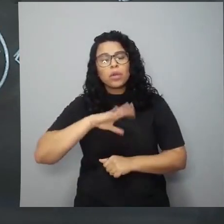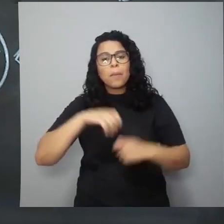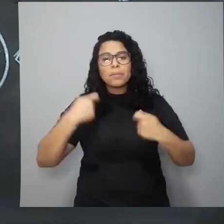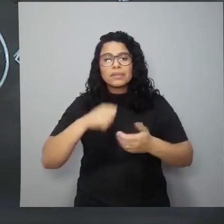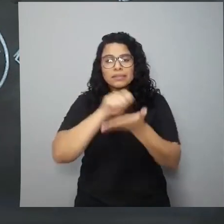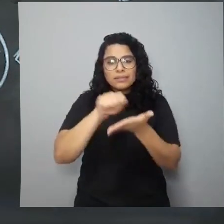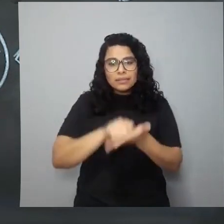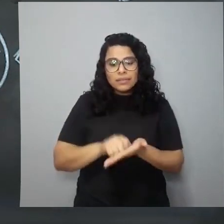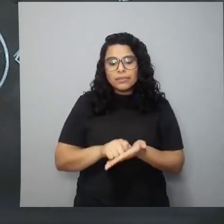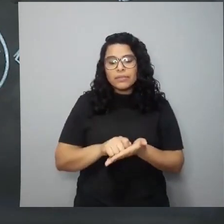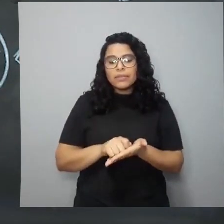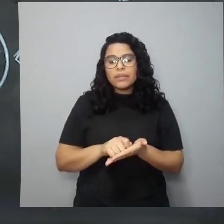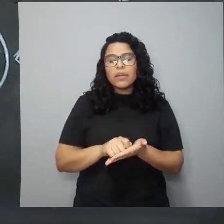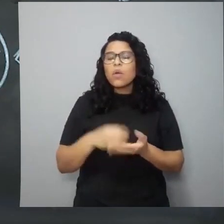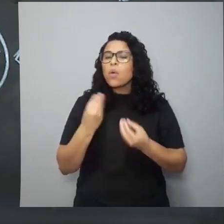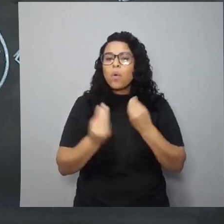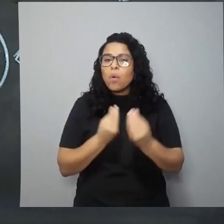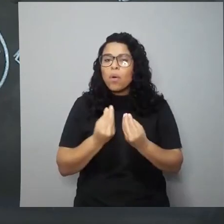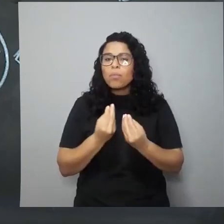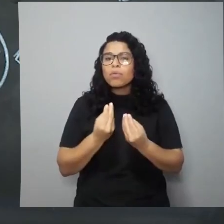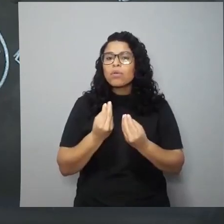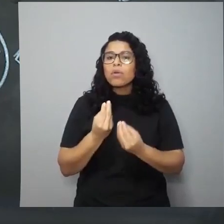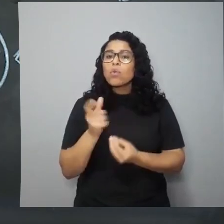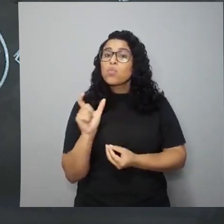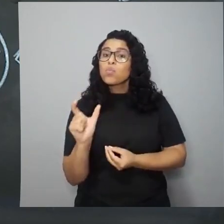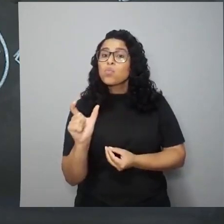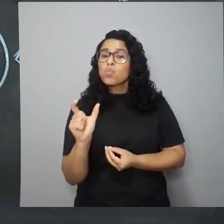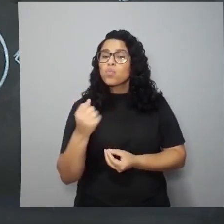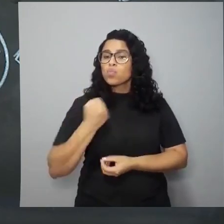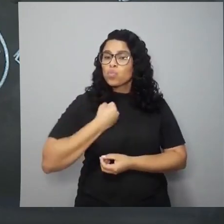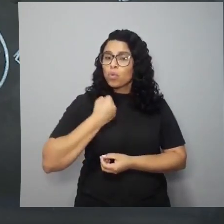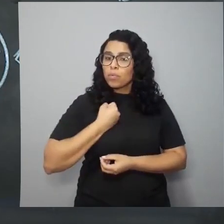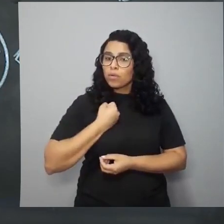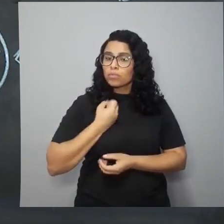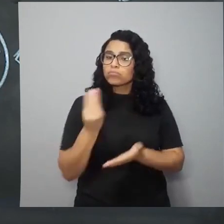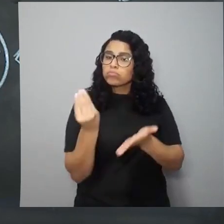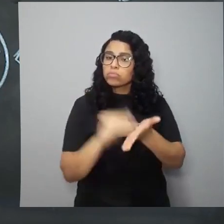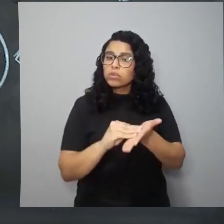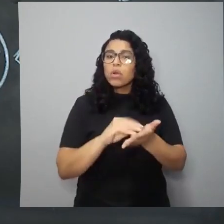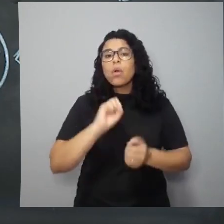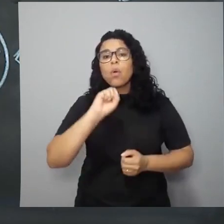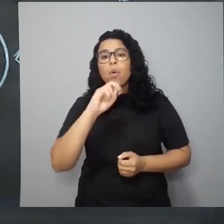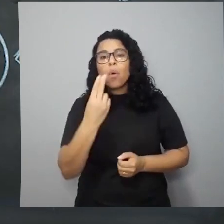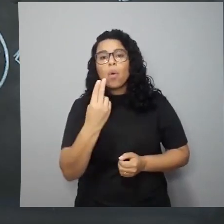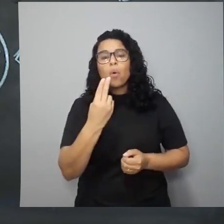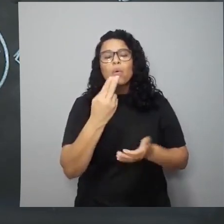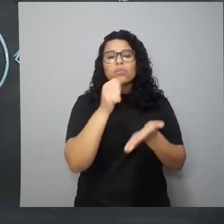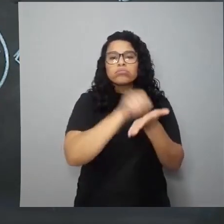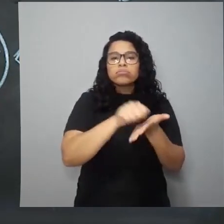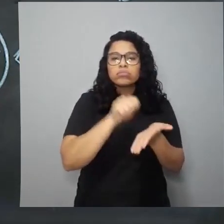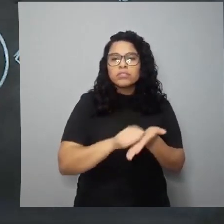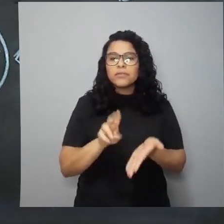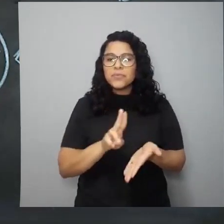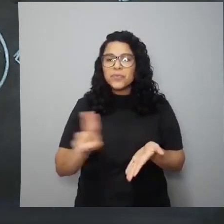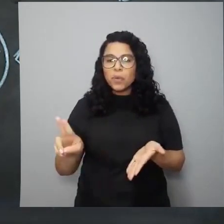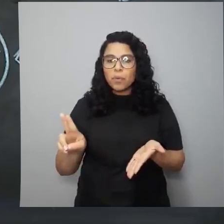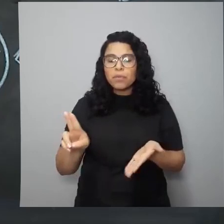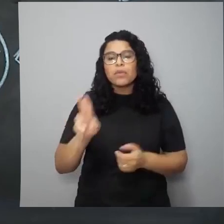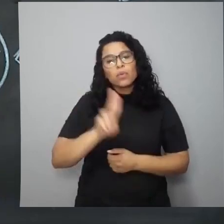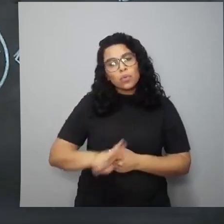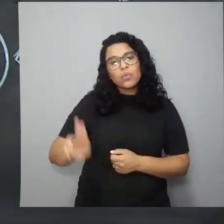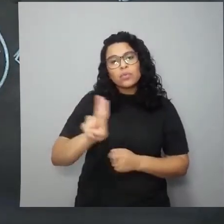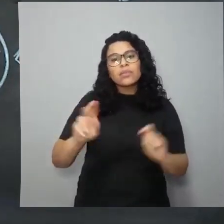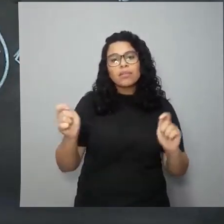eu preciso expressá-lo. Quando eu vou expressá-lo, seja por meio de algarismos, como 34, ou por meio do extenso 34, eu